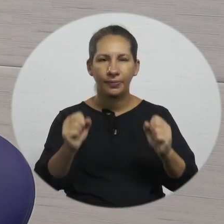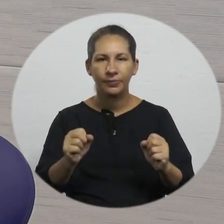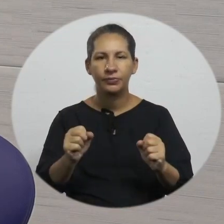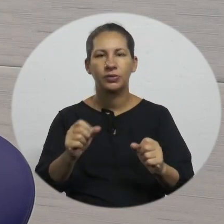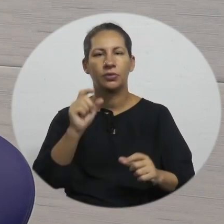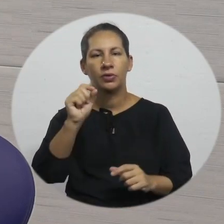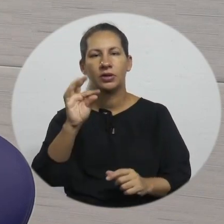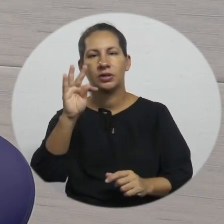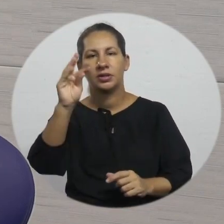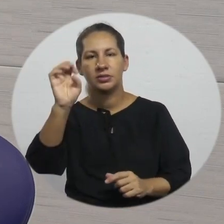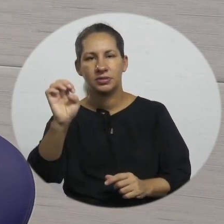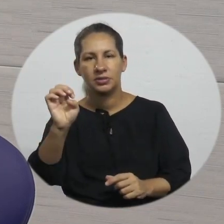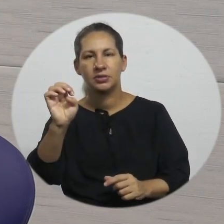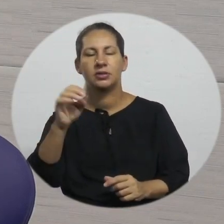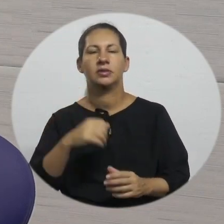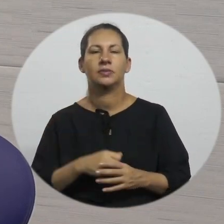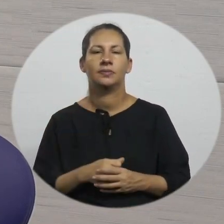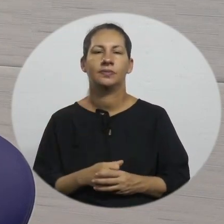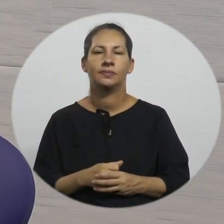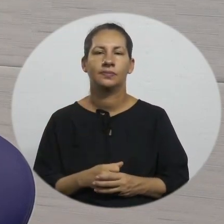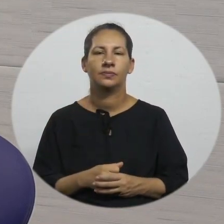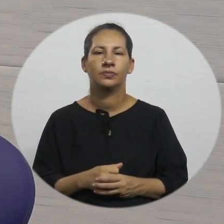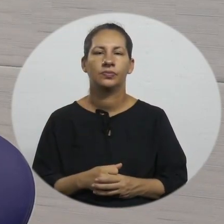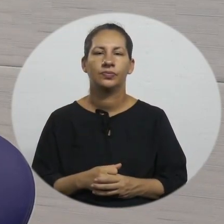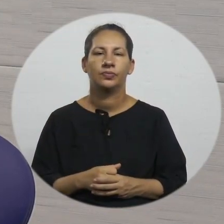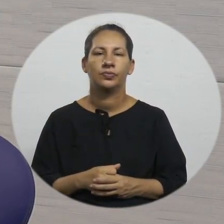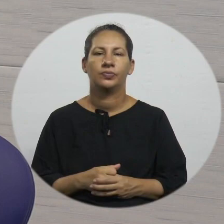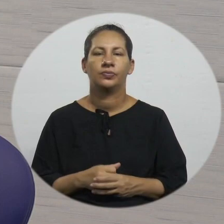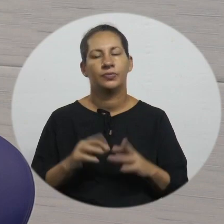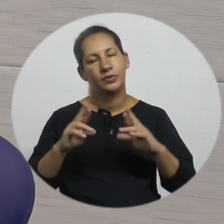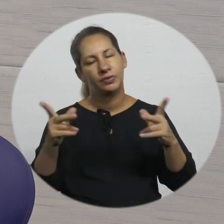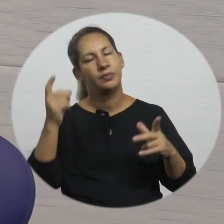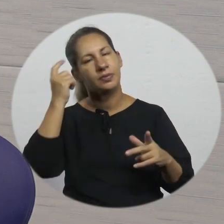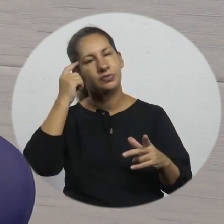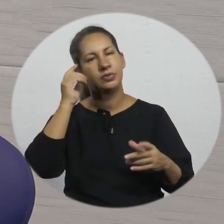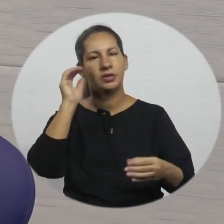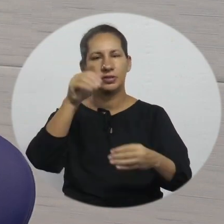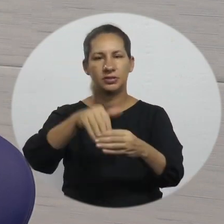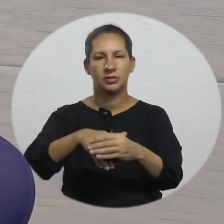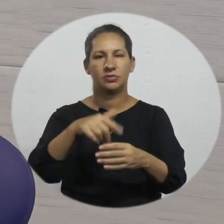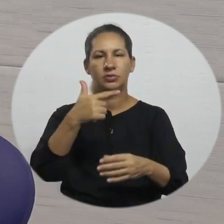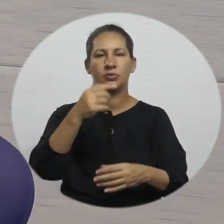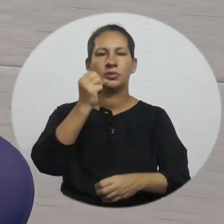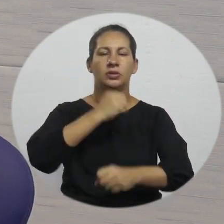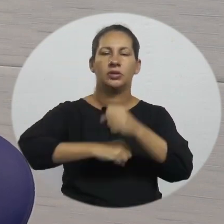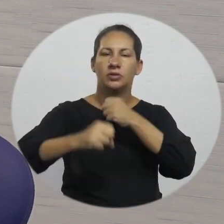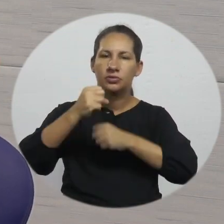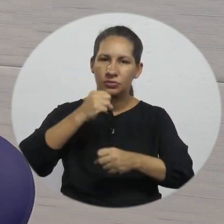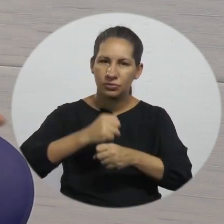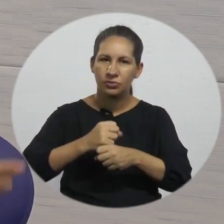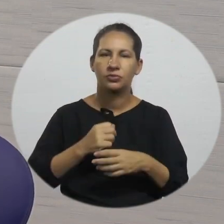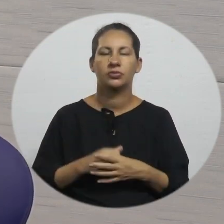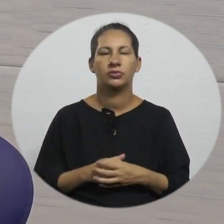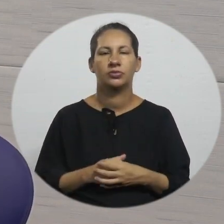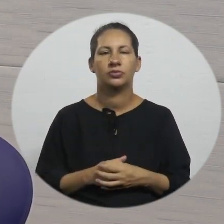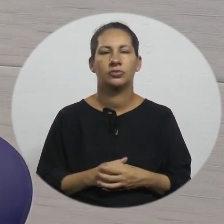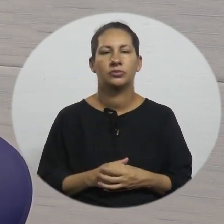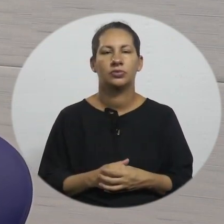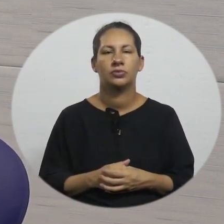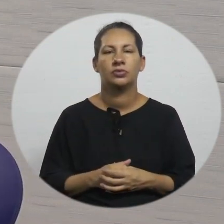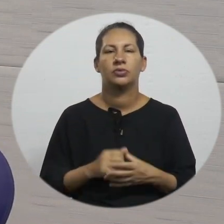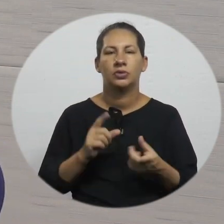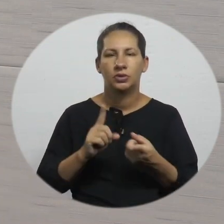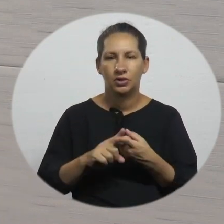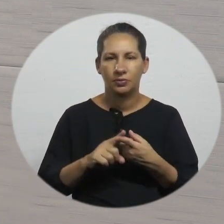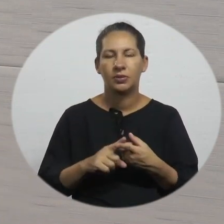do que o TSE, na verdade, pensou de diferente em relação às eleições de 2018 e, no caso, como a